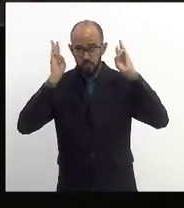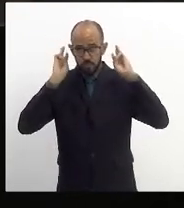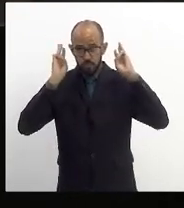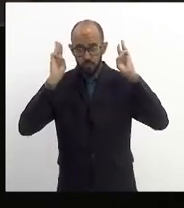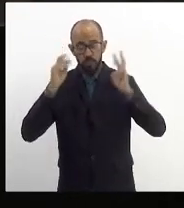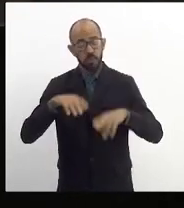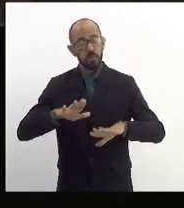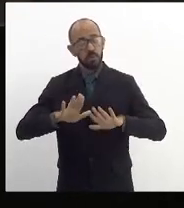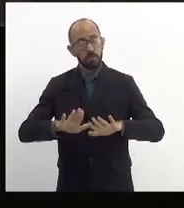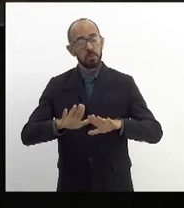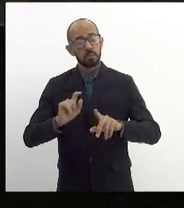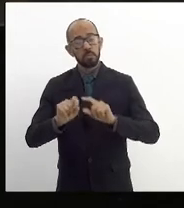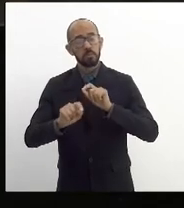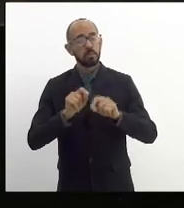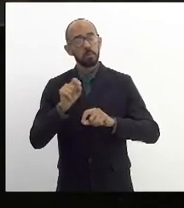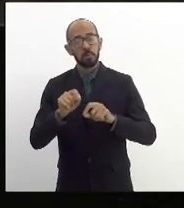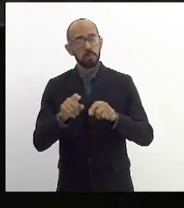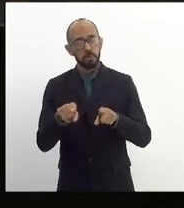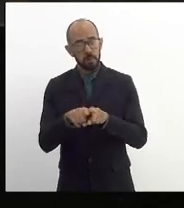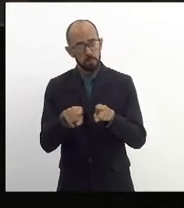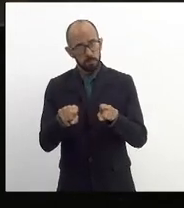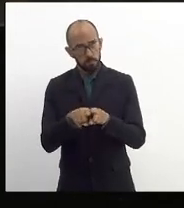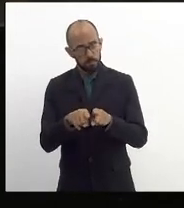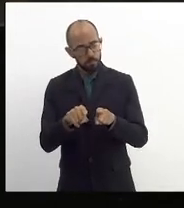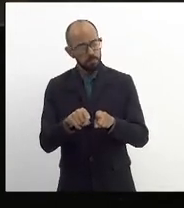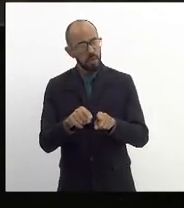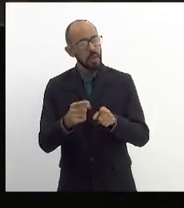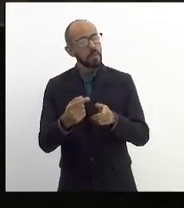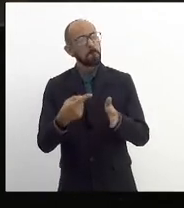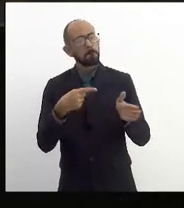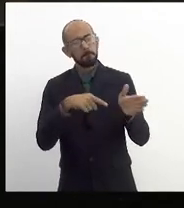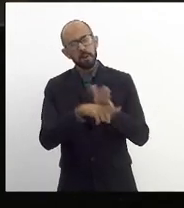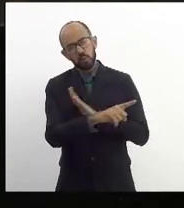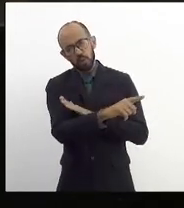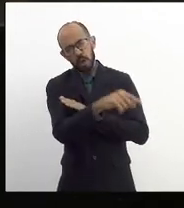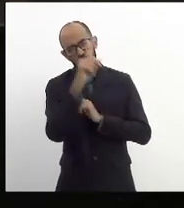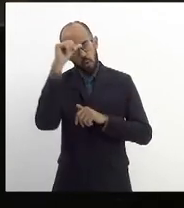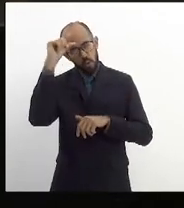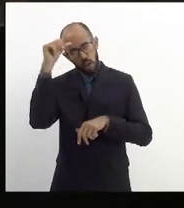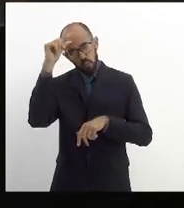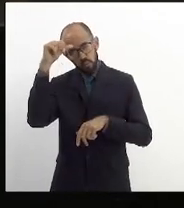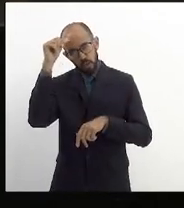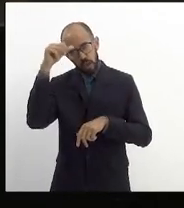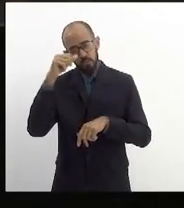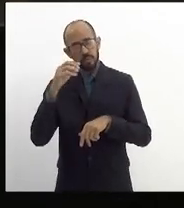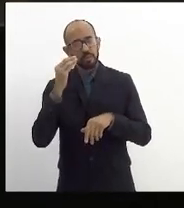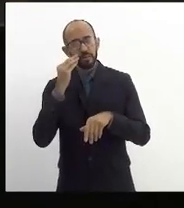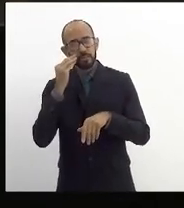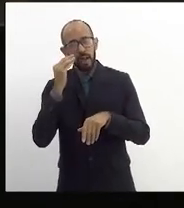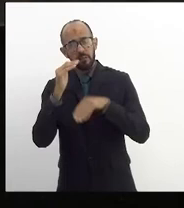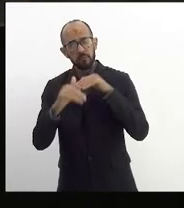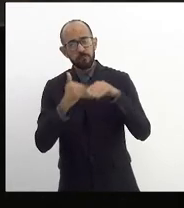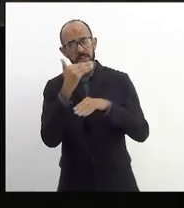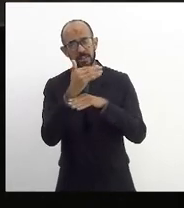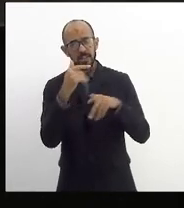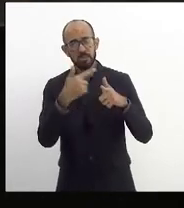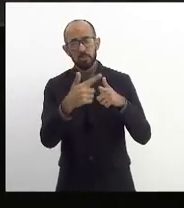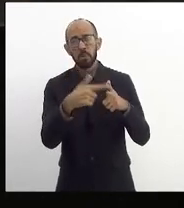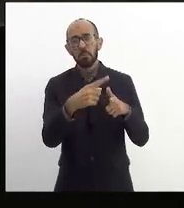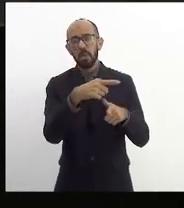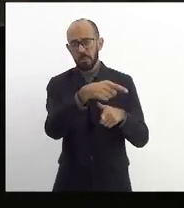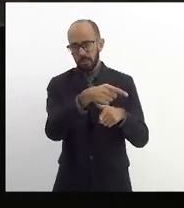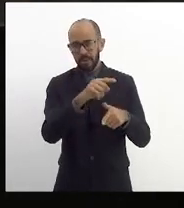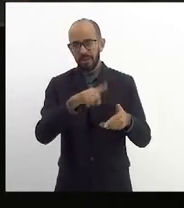E também é estando o governo Cláudio Castro a vencer essa questão que é